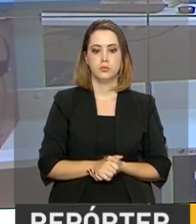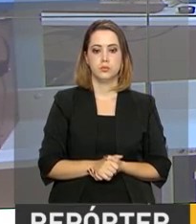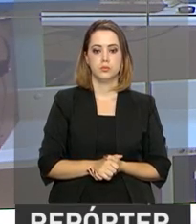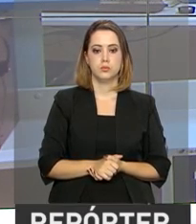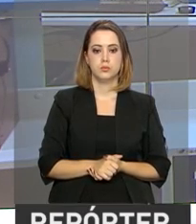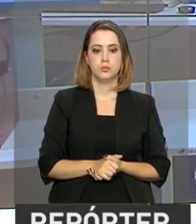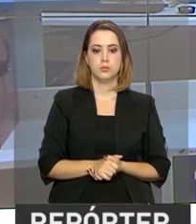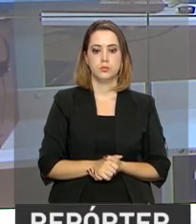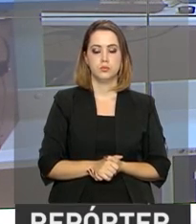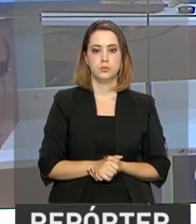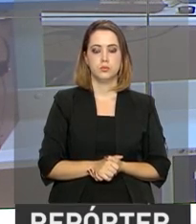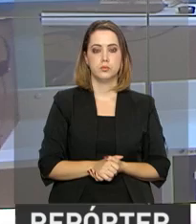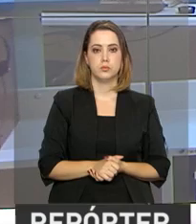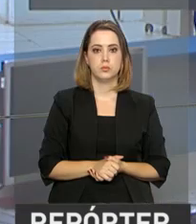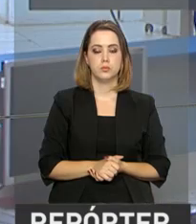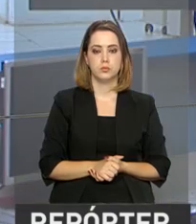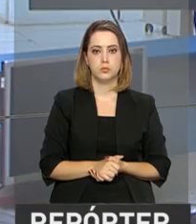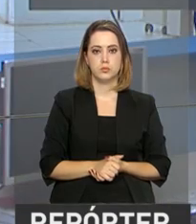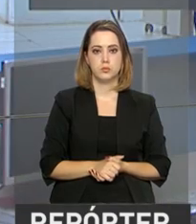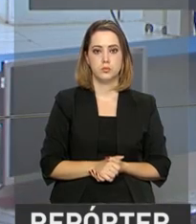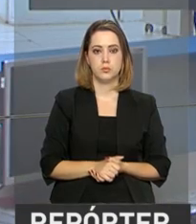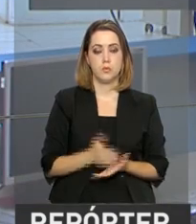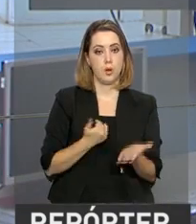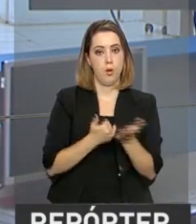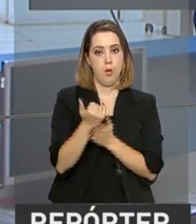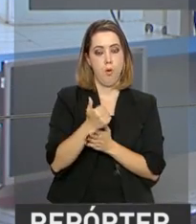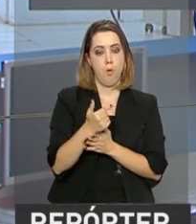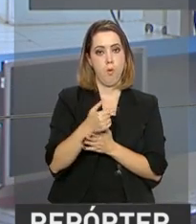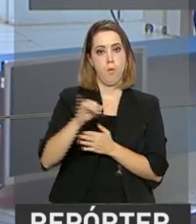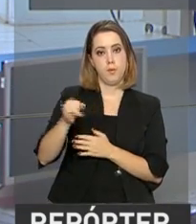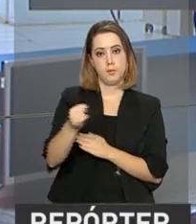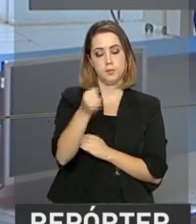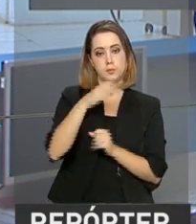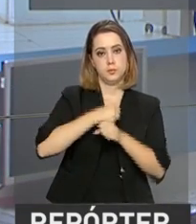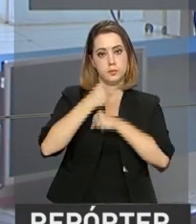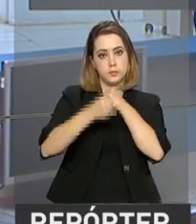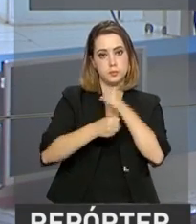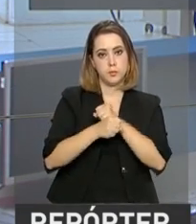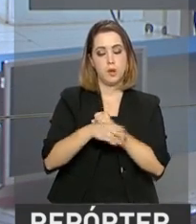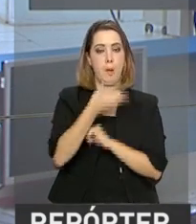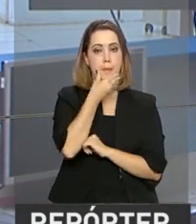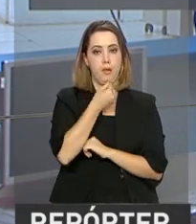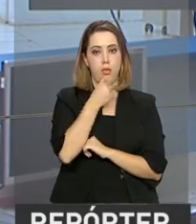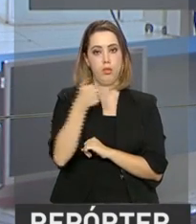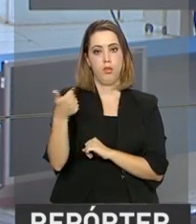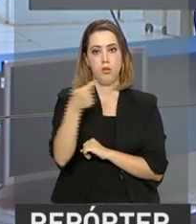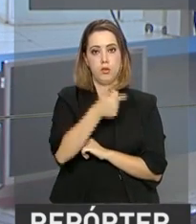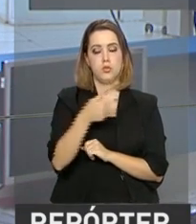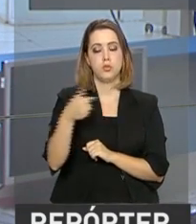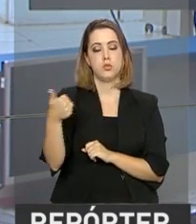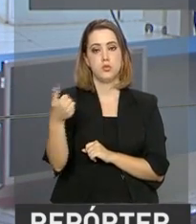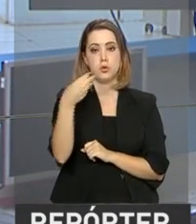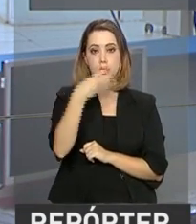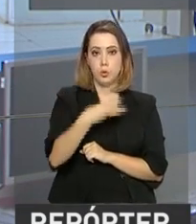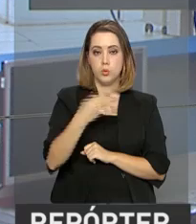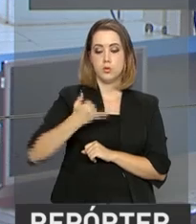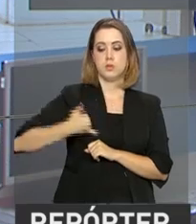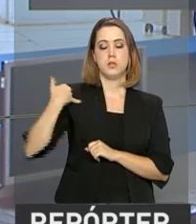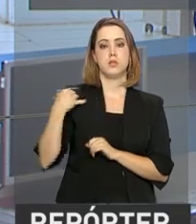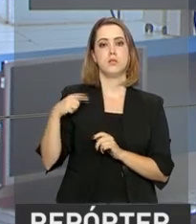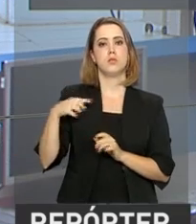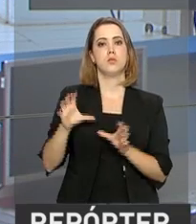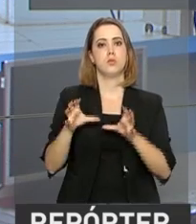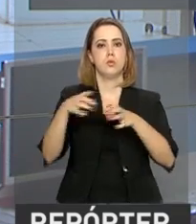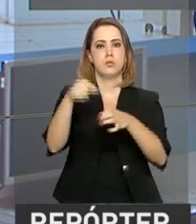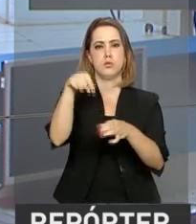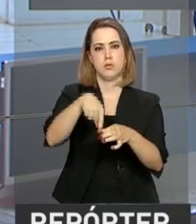e o DDD é o 61 a partir de Janeiro do ano que vem meninos de 12 e 13 anos também serão vacinados contra o